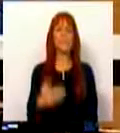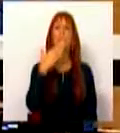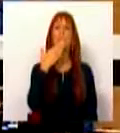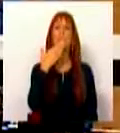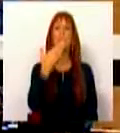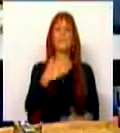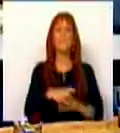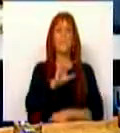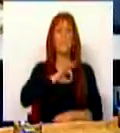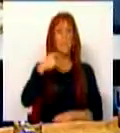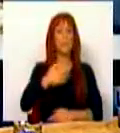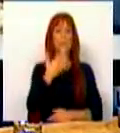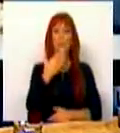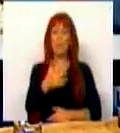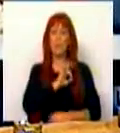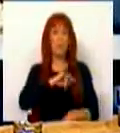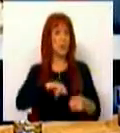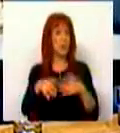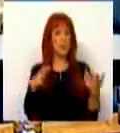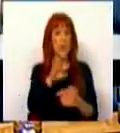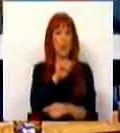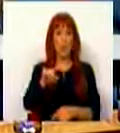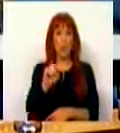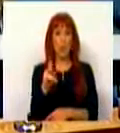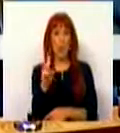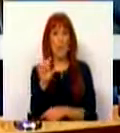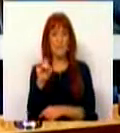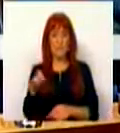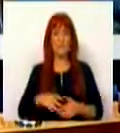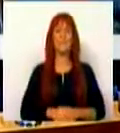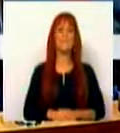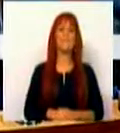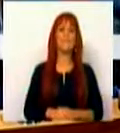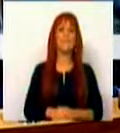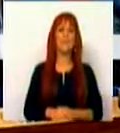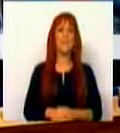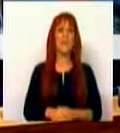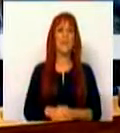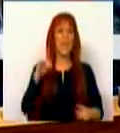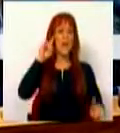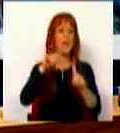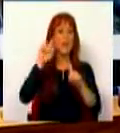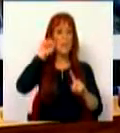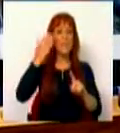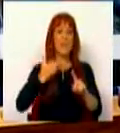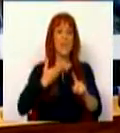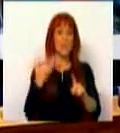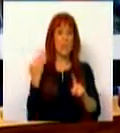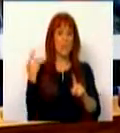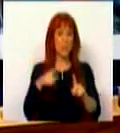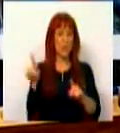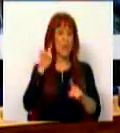Muito obrigado, Sr. Presidente. Muito obrigado, Sr. Deputado João Oliveira. As metas do déficit são seguramente